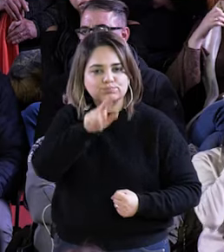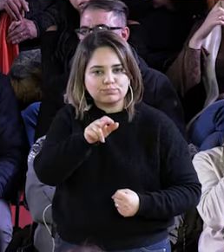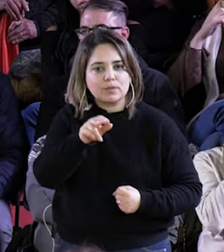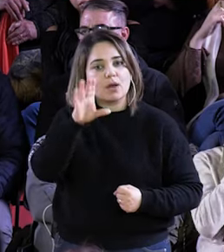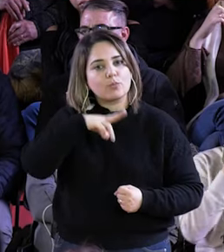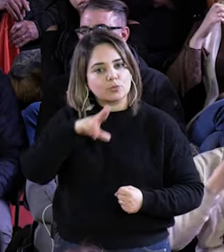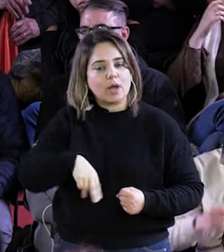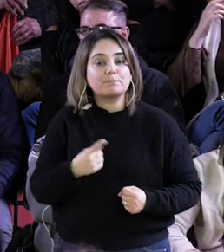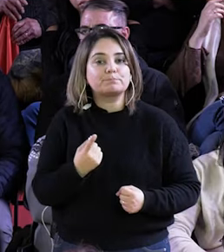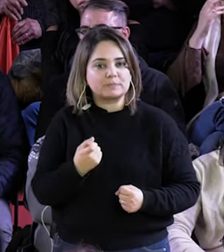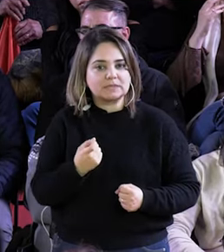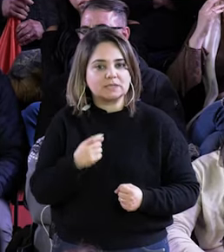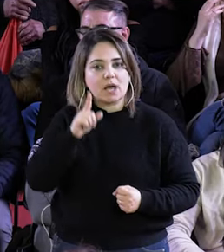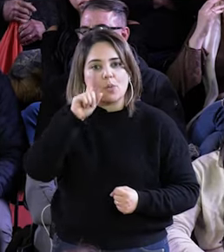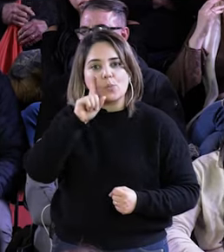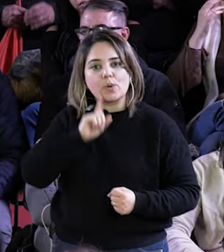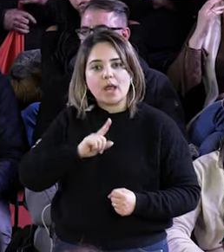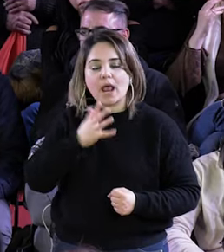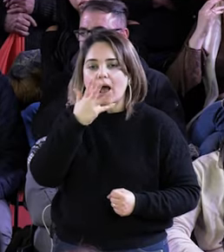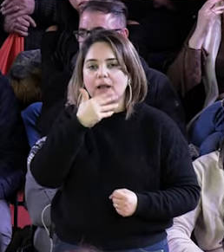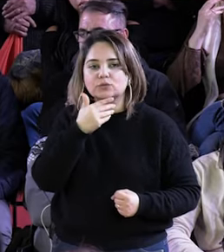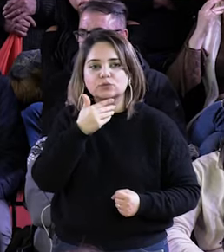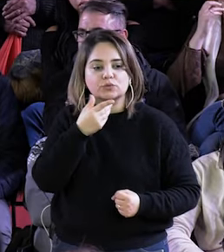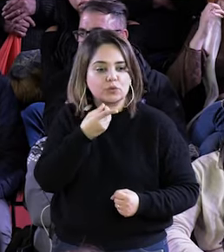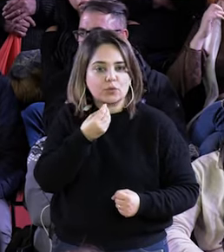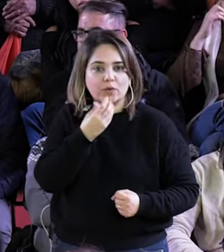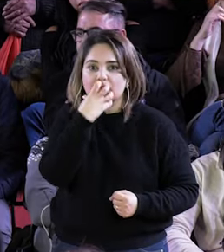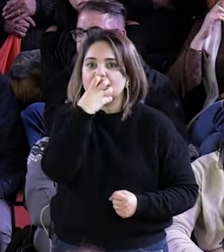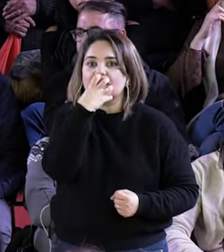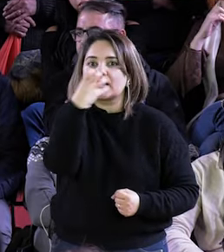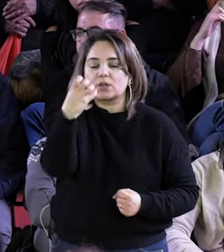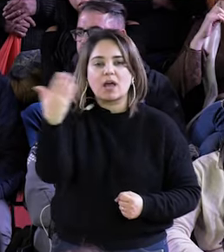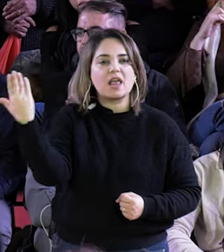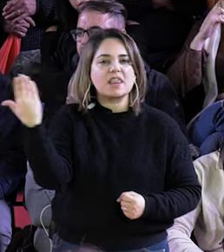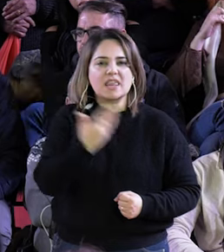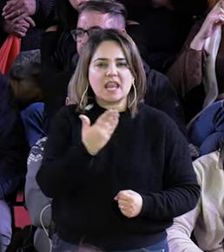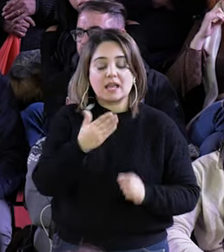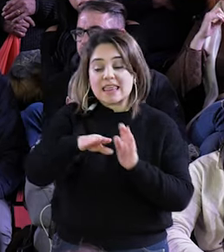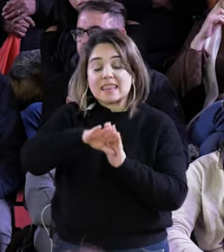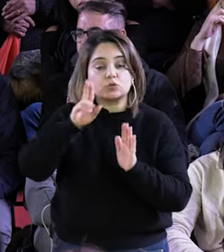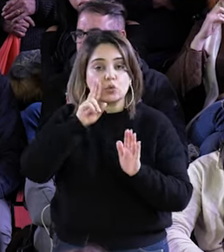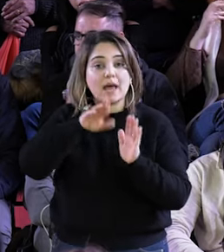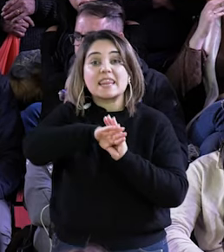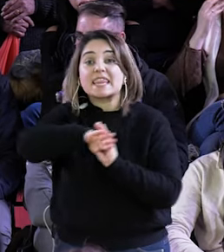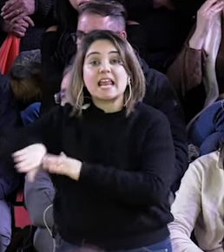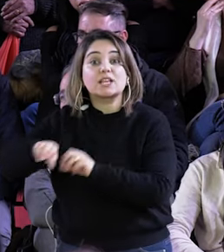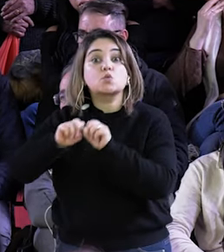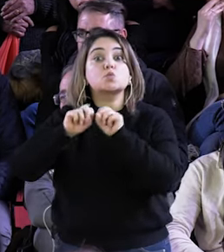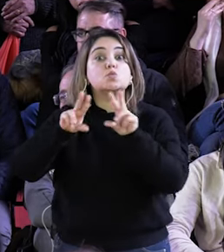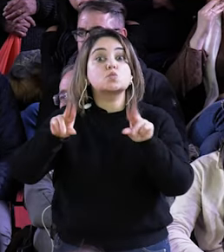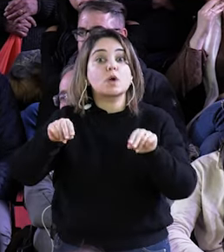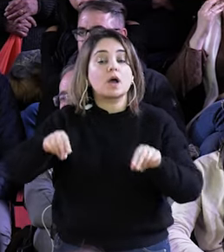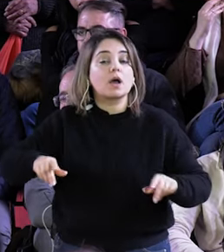país precisa da mulher de 90 anos que gritou direita nunca numa arada em Lisboa